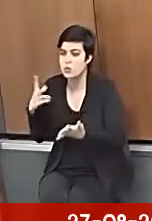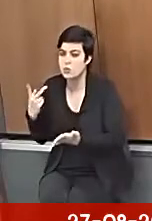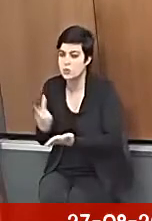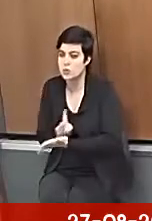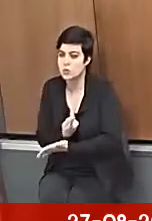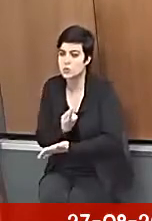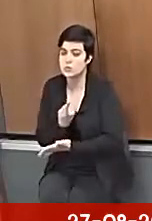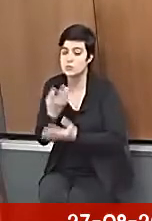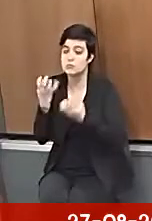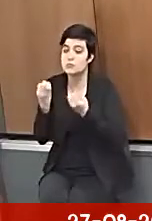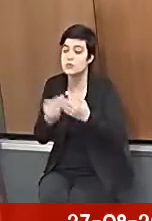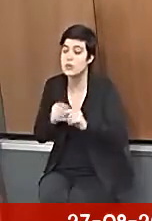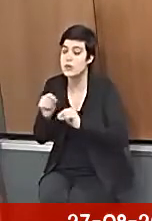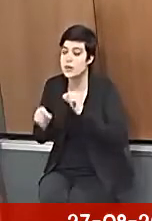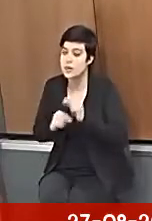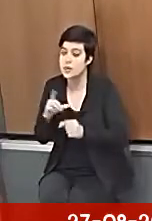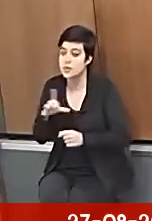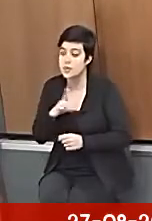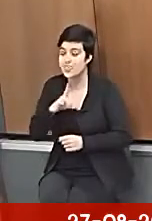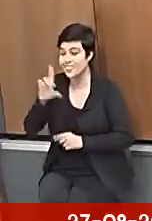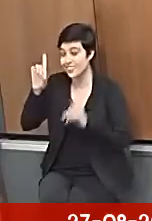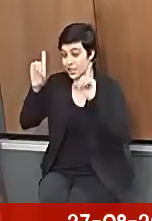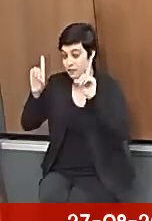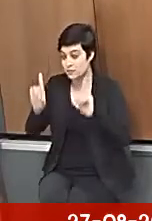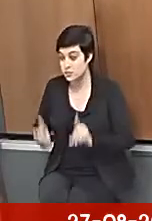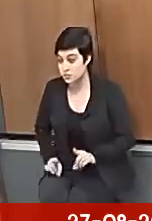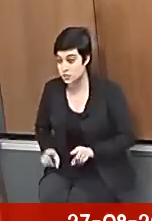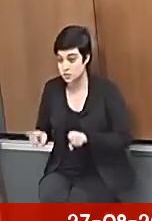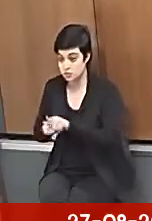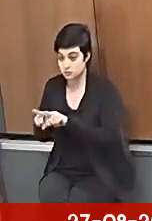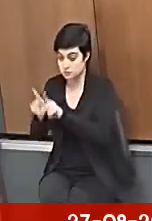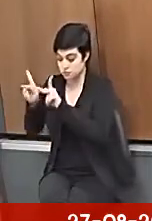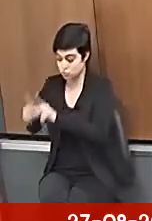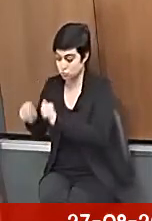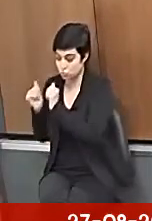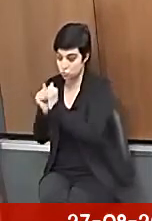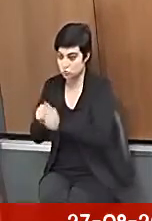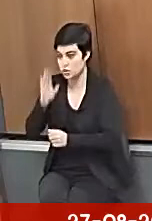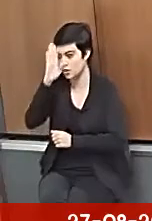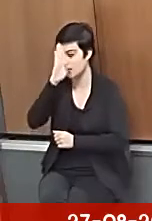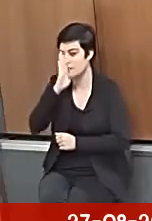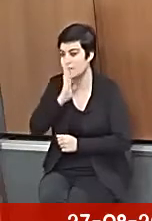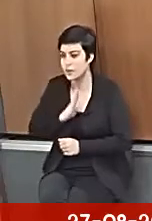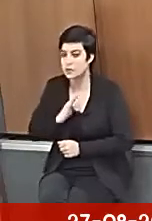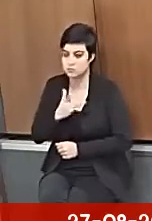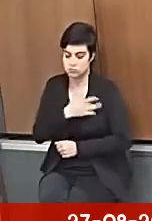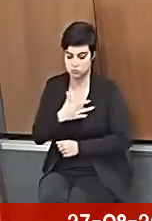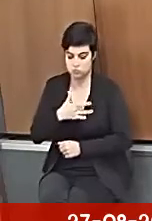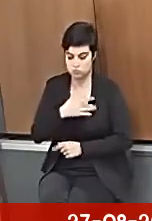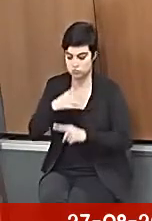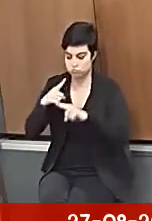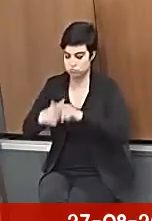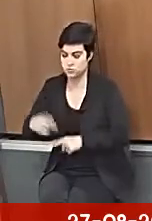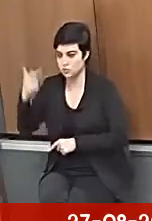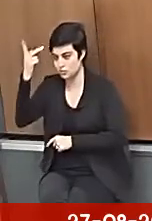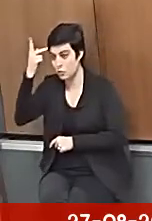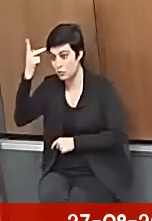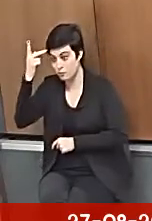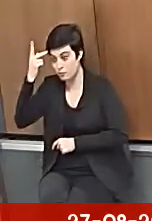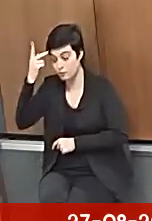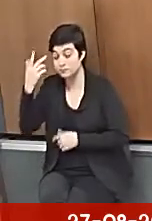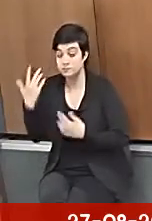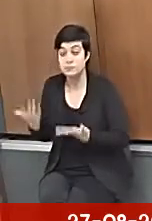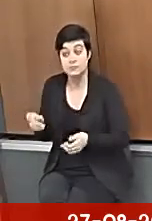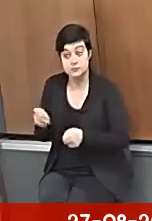falei que é o seguinte a gente colocar deficiente e acompanhante de graça no jogo cruzeiro e são paulo pela libertadores ser e